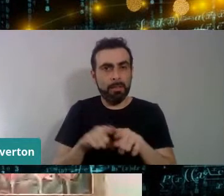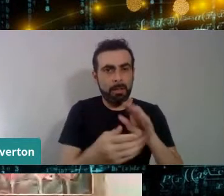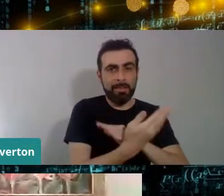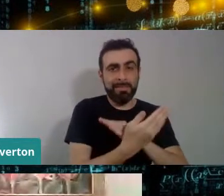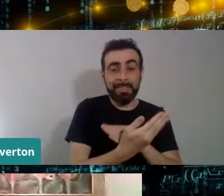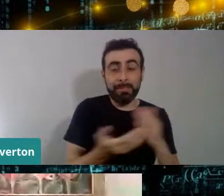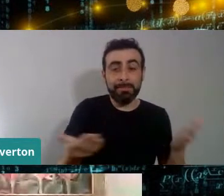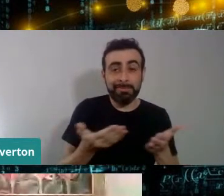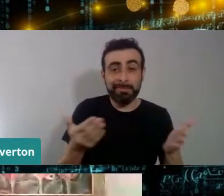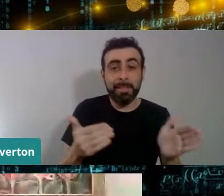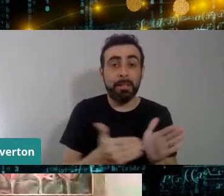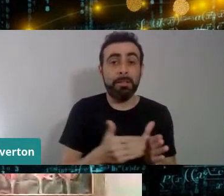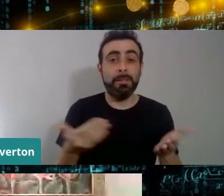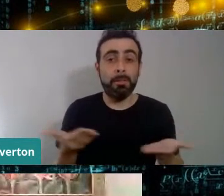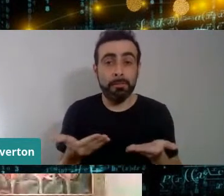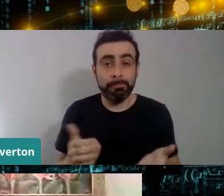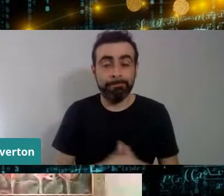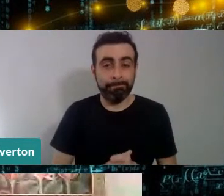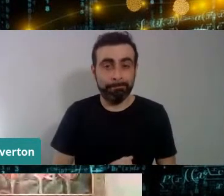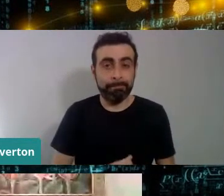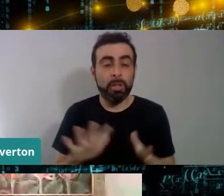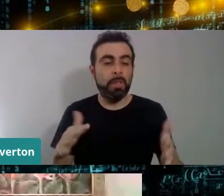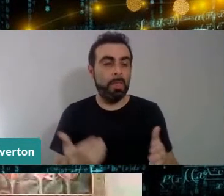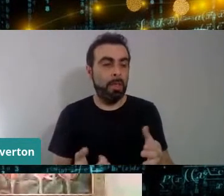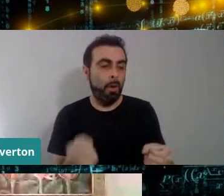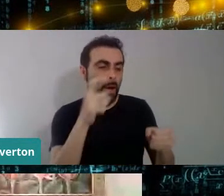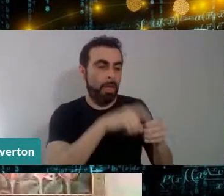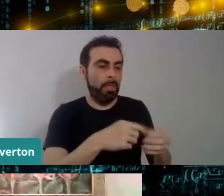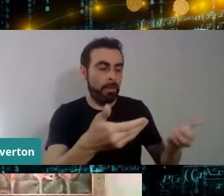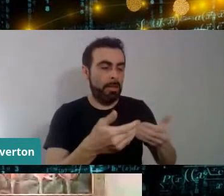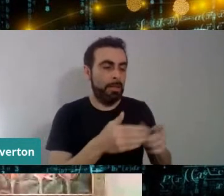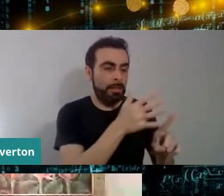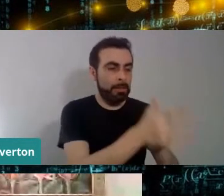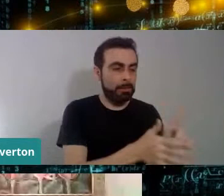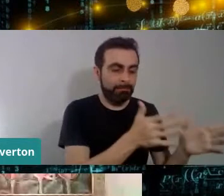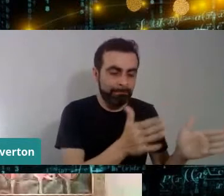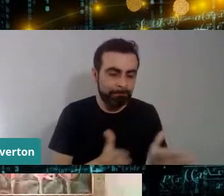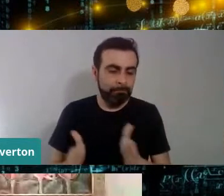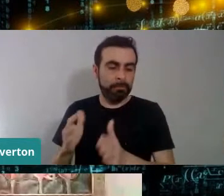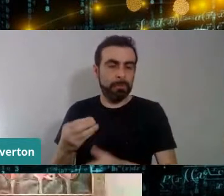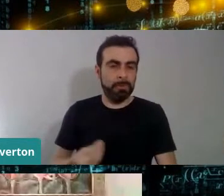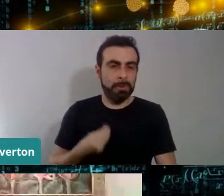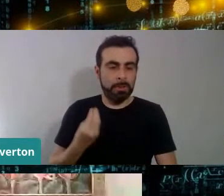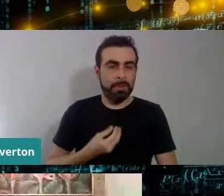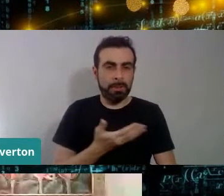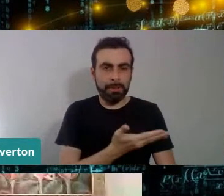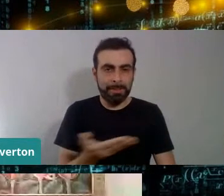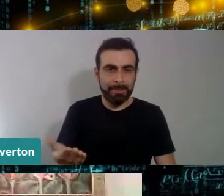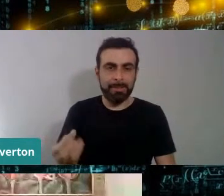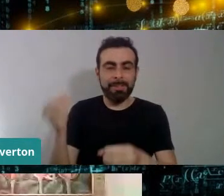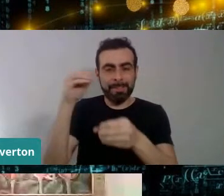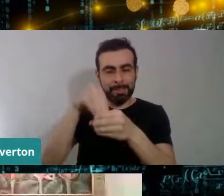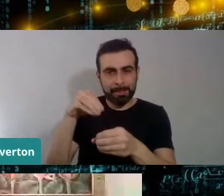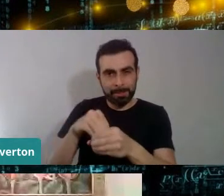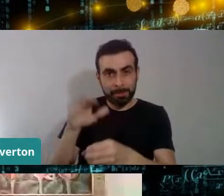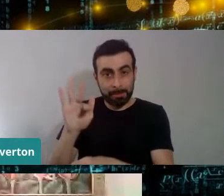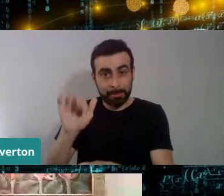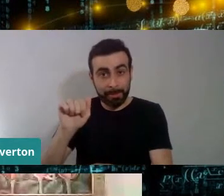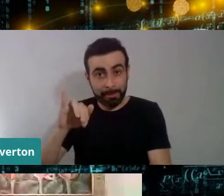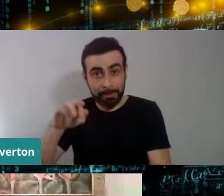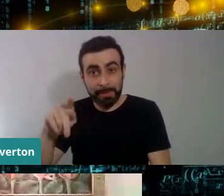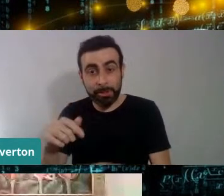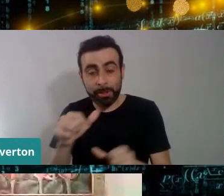é que vale a pena a gente retornando aqui num momento bastante importante da vida da nossa querida Fafija, antiga Fafija, hoje o